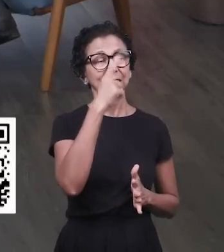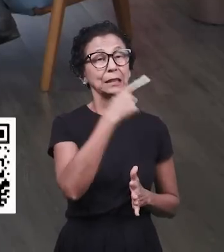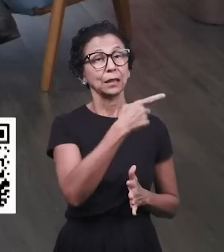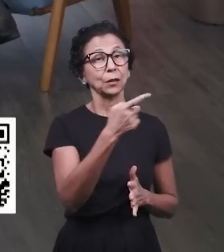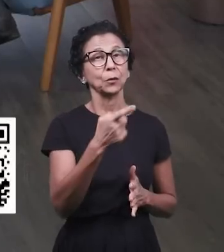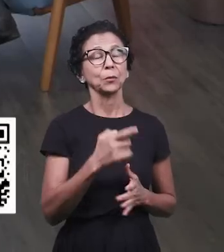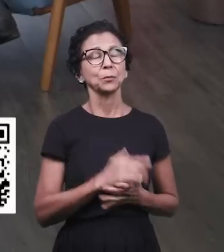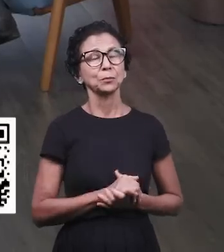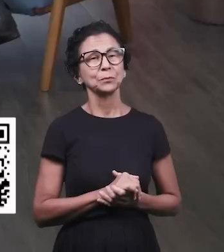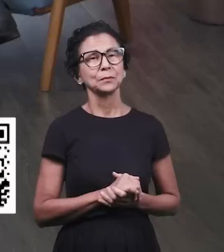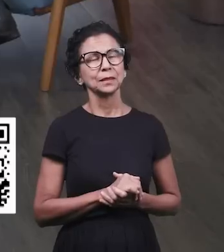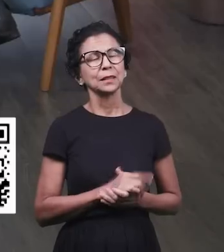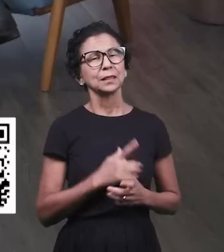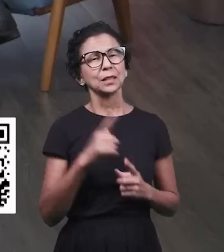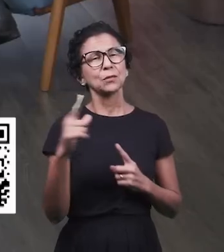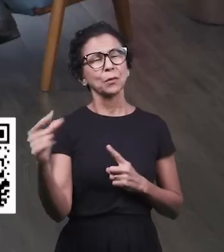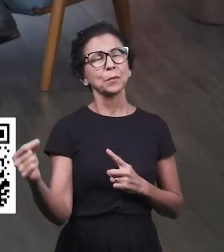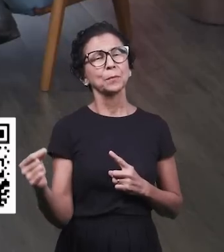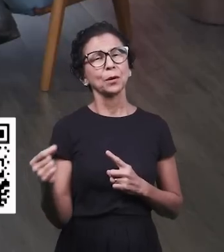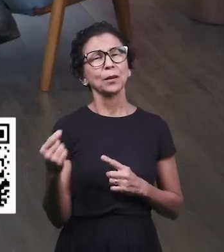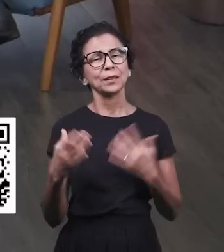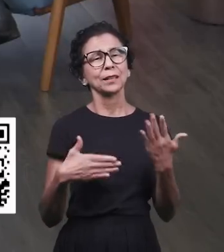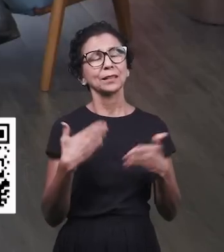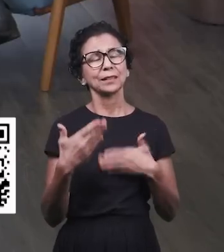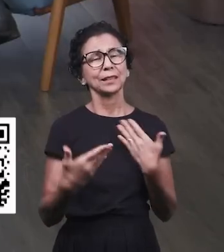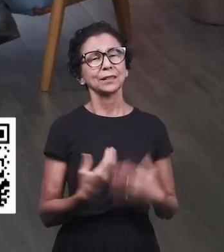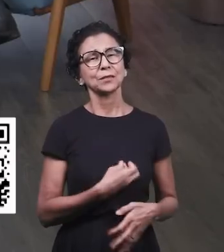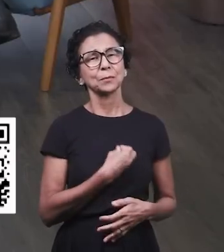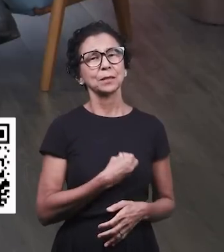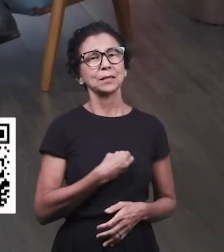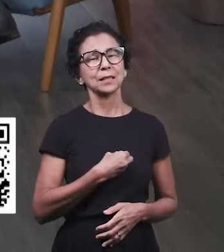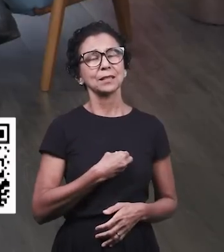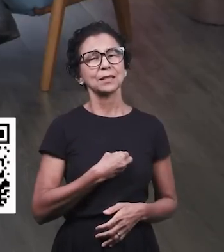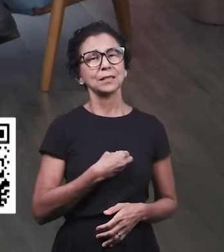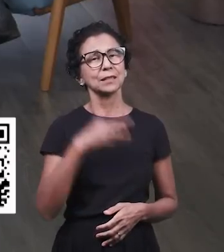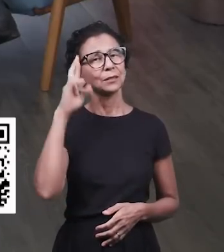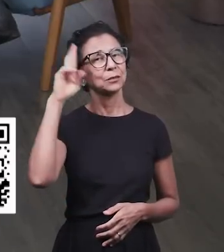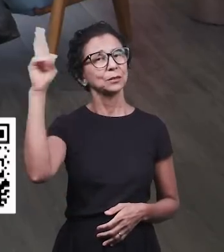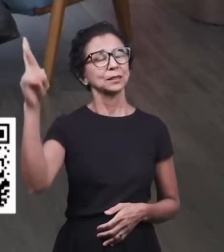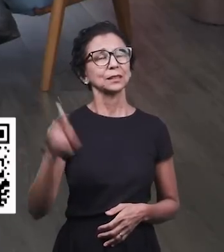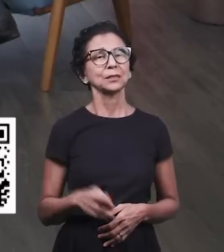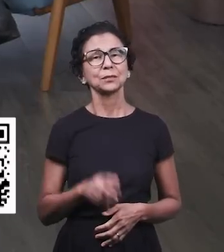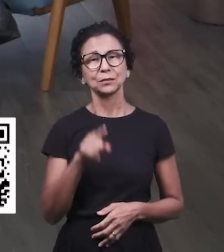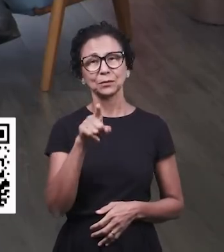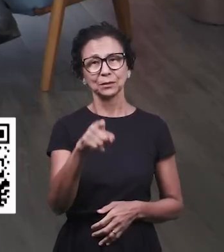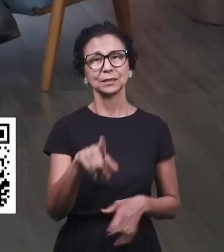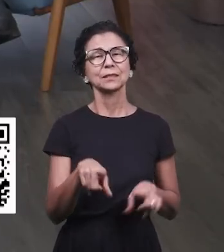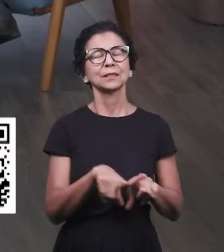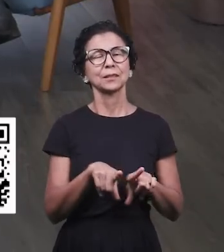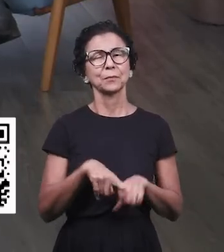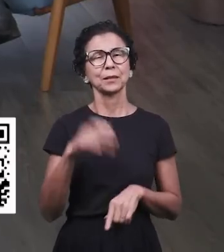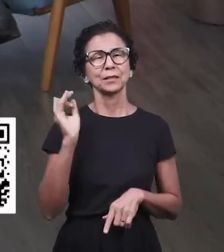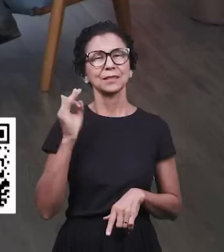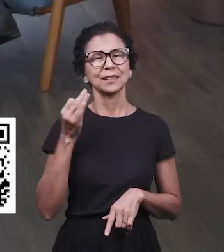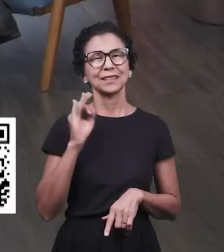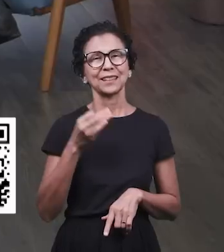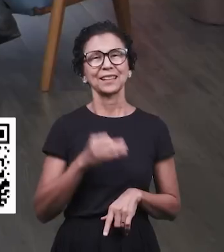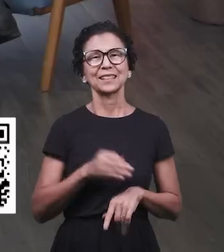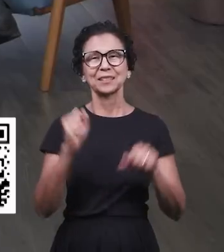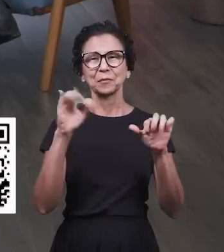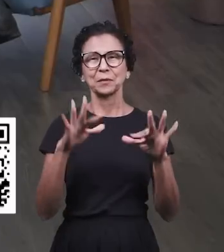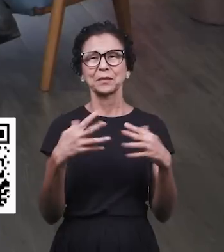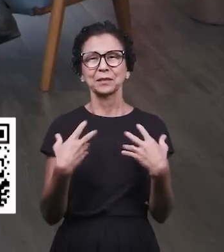no início, né? Saímos edificados daqui. Muito. Glorificando ao Senhor. Muito, graças a Deus. Com certeza quem está nos assistindo também Glória recebeu uma bênção, não